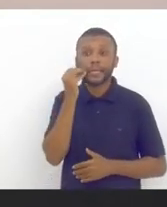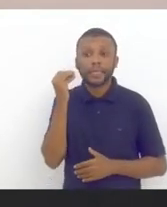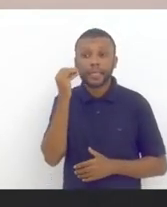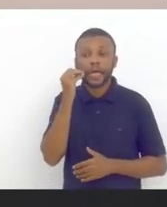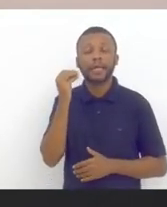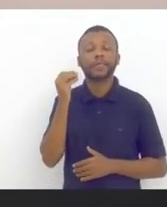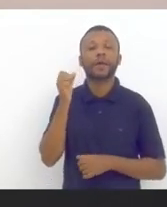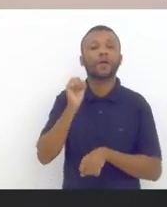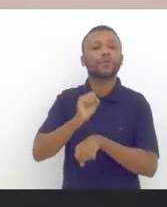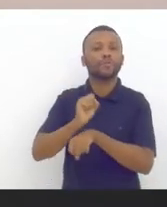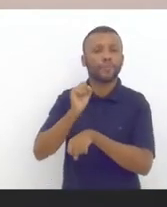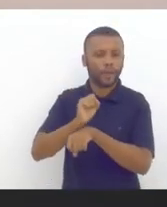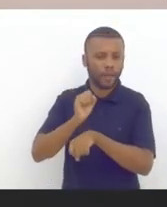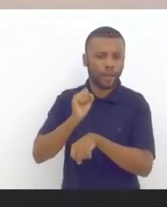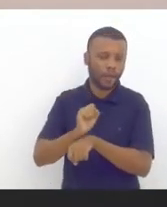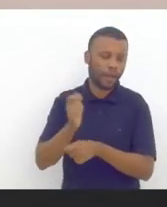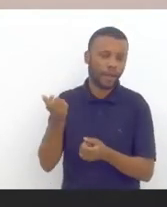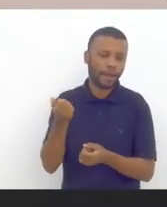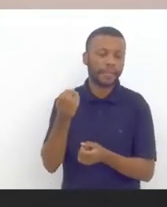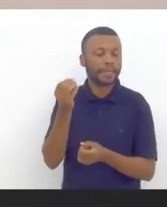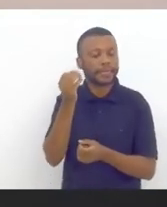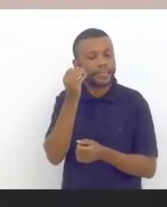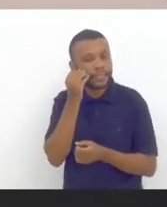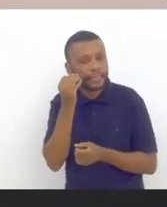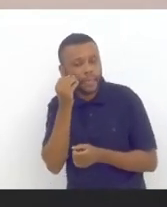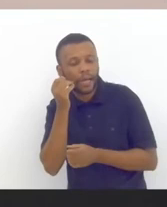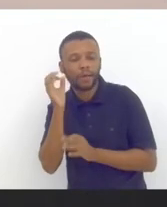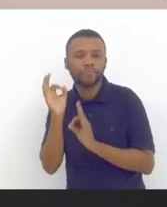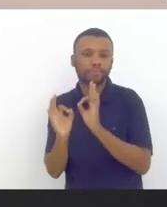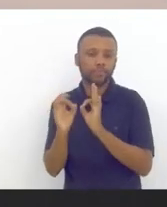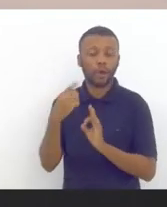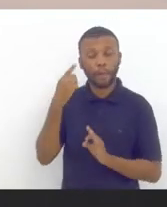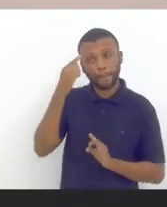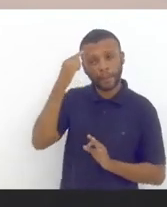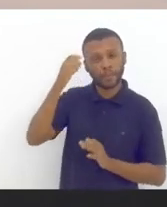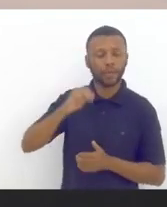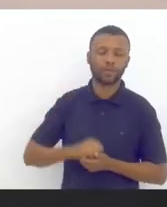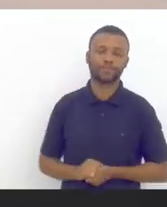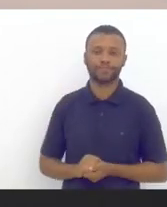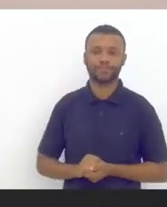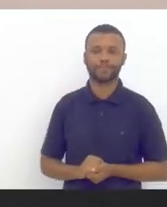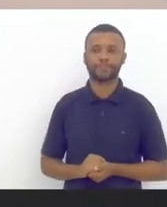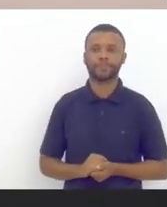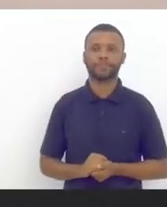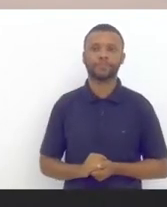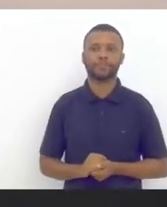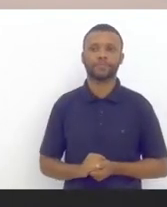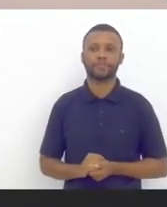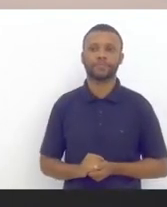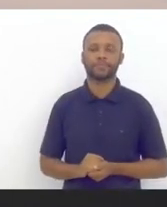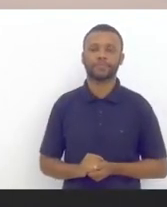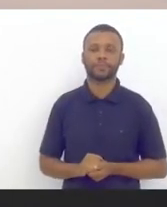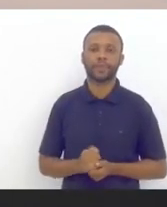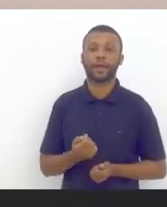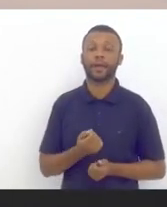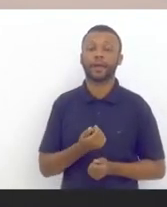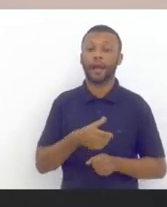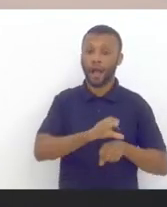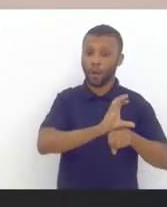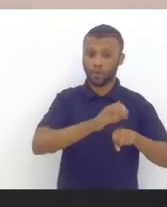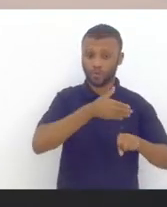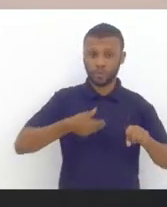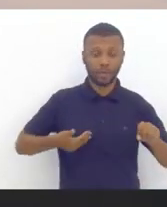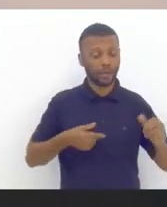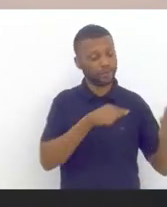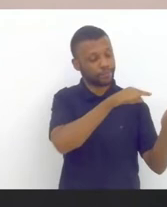aguardar e reproduzir, a gente pensou nisso, reproduzir na Constituição do Estado a